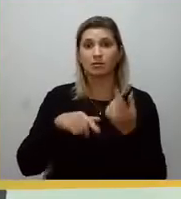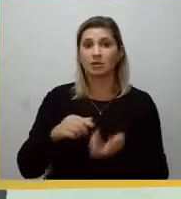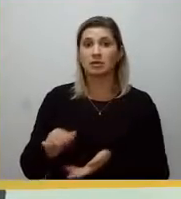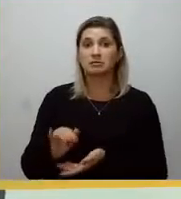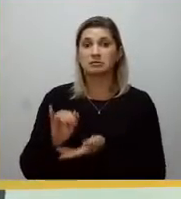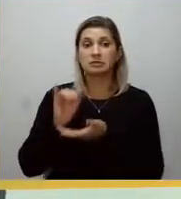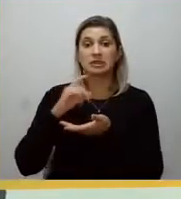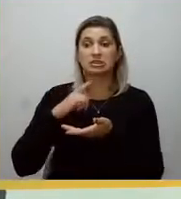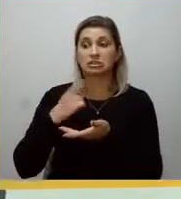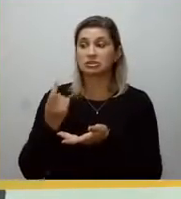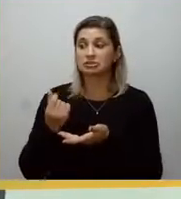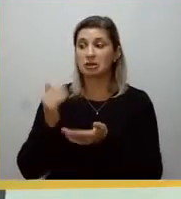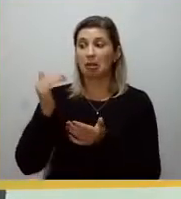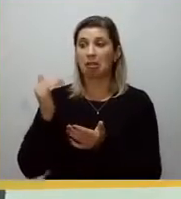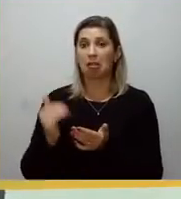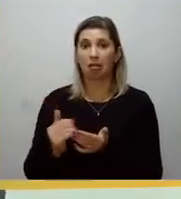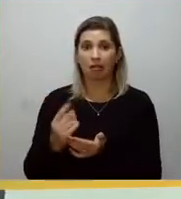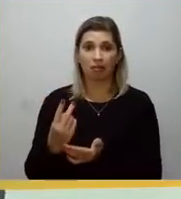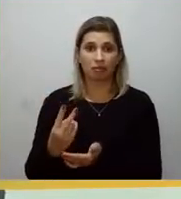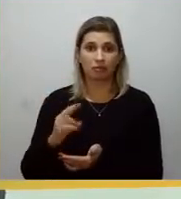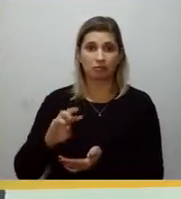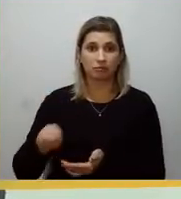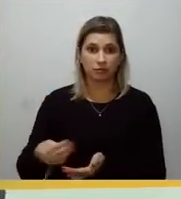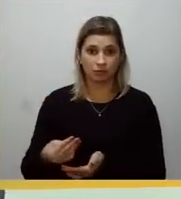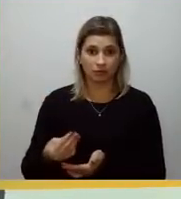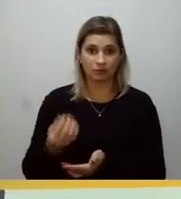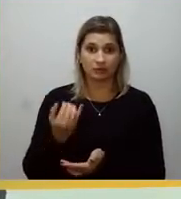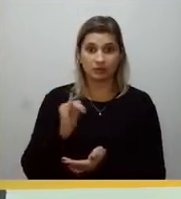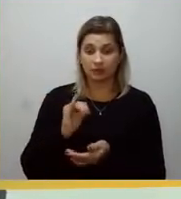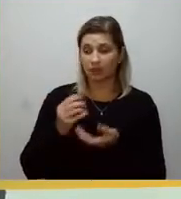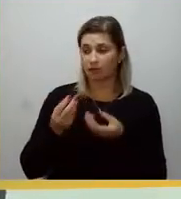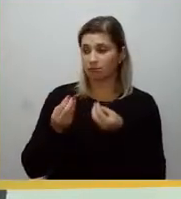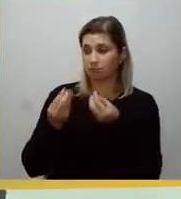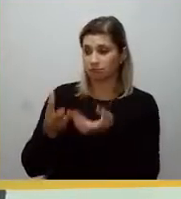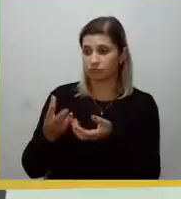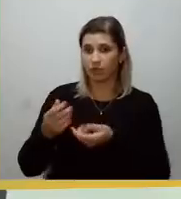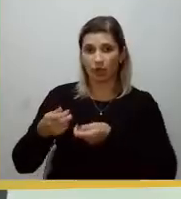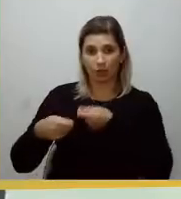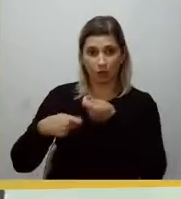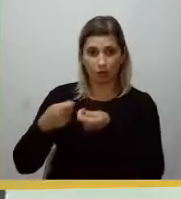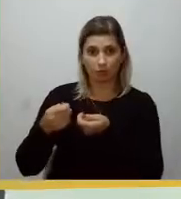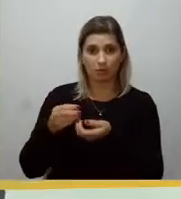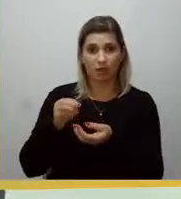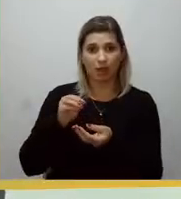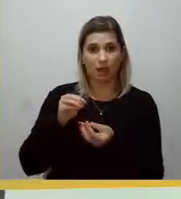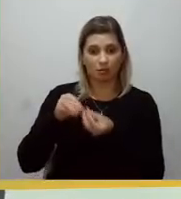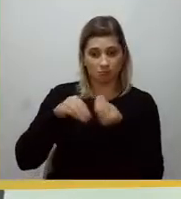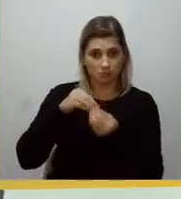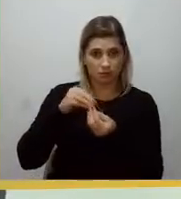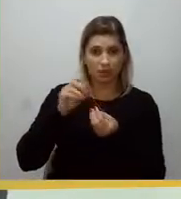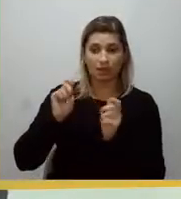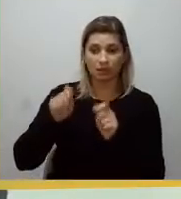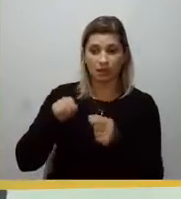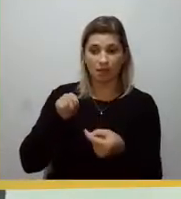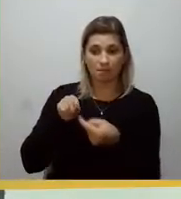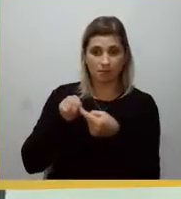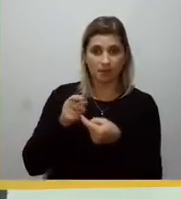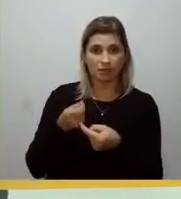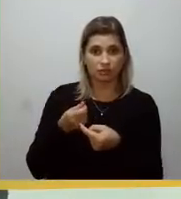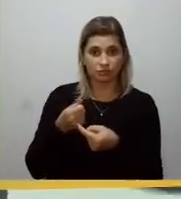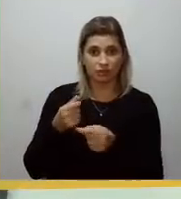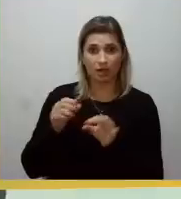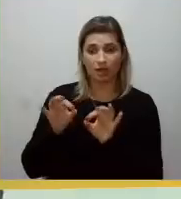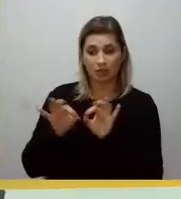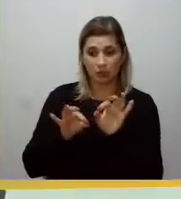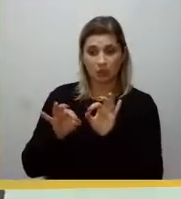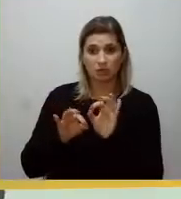você colocasse numa empresa de economia mista, não é, você conseguia aplicar esse dinheiro e ele corrigia a inflação e você